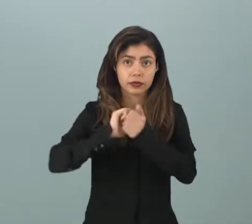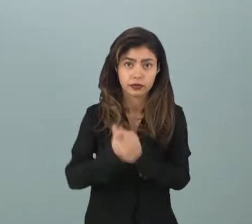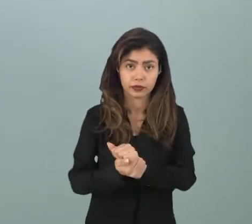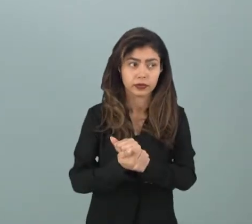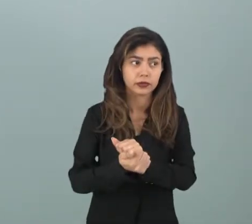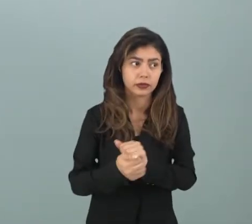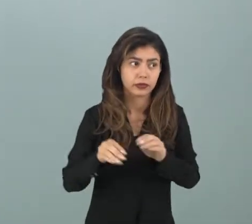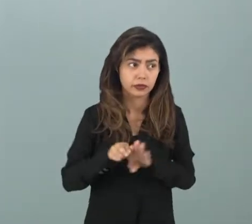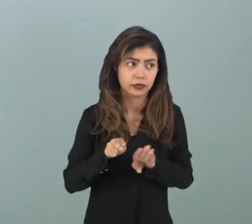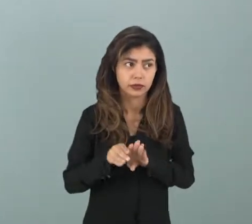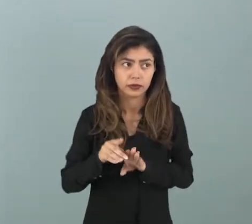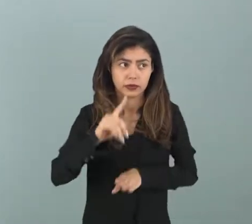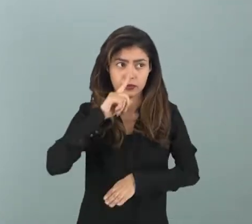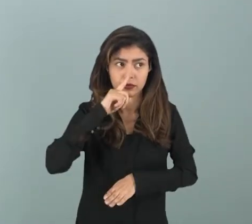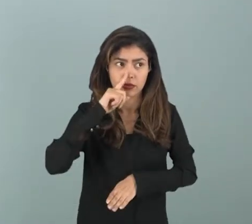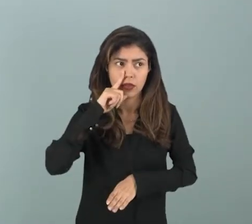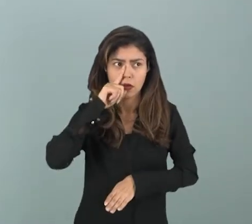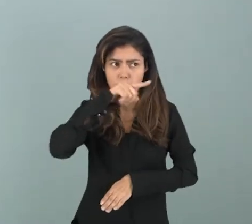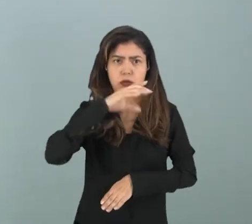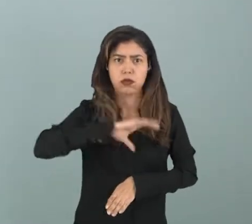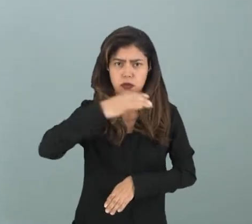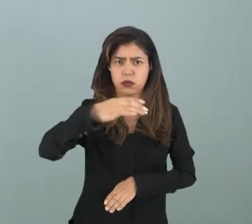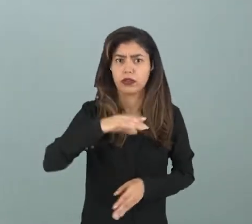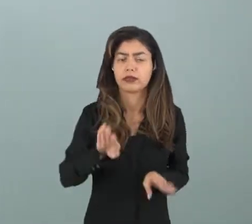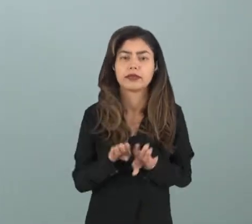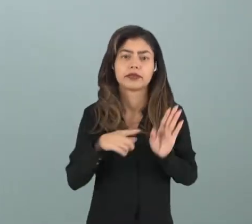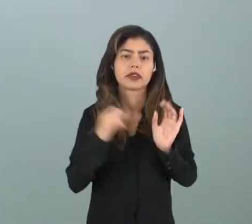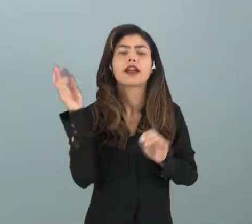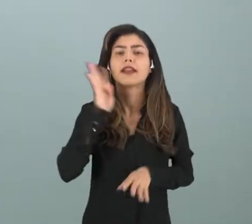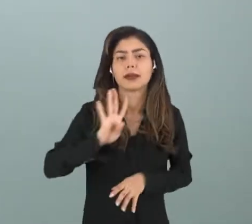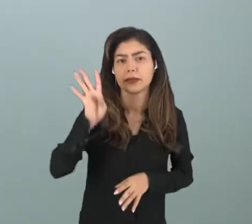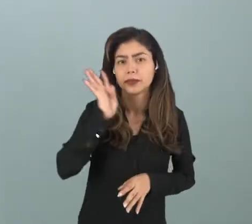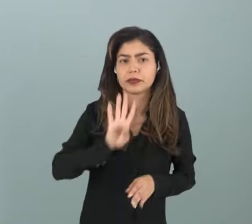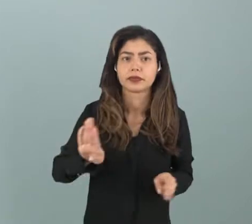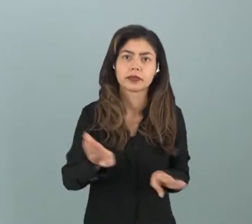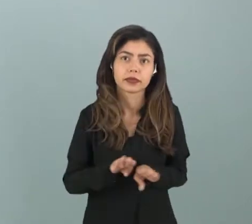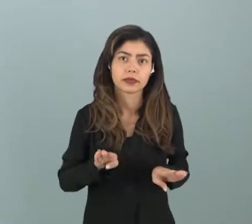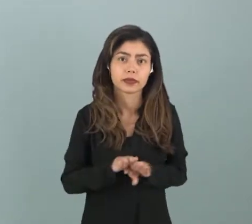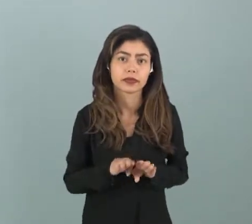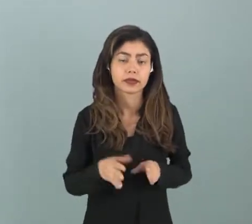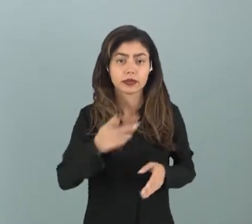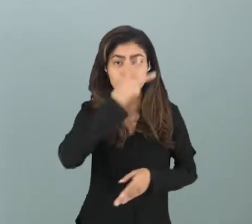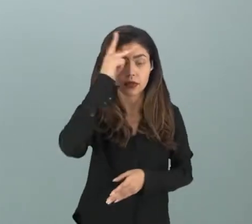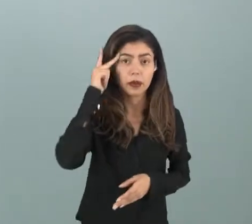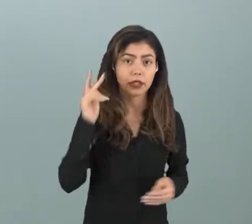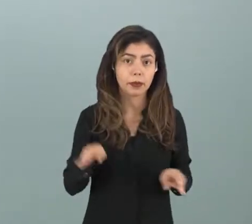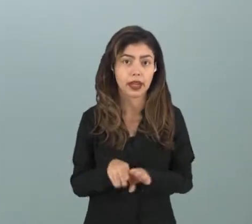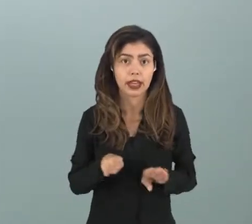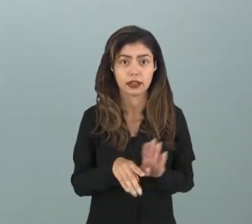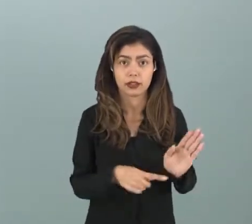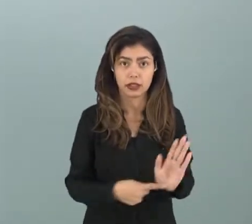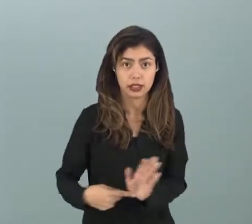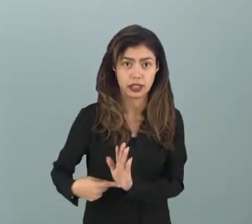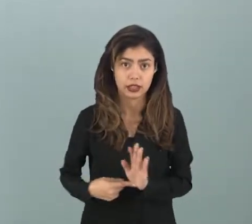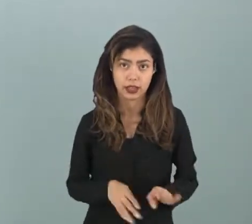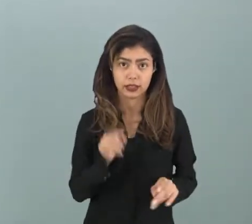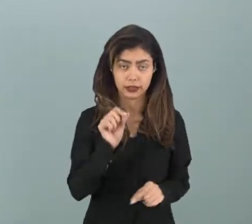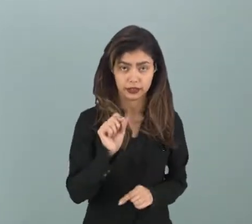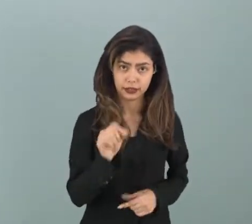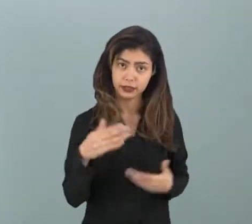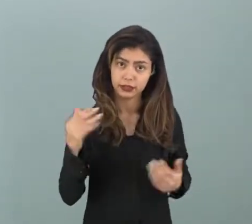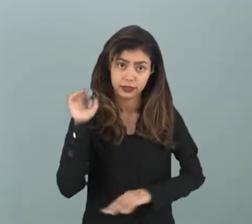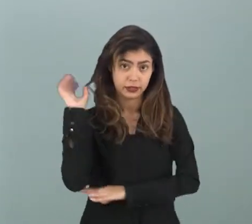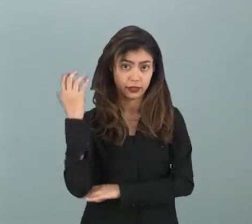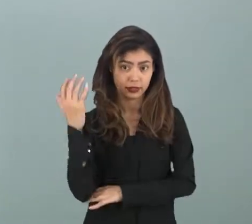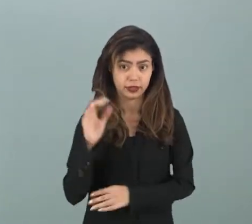que é muito fácil de ser praticada, é muito legal para aquelas pessoas que querem ter um contato com a natureza. E